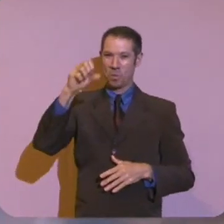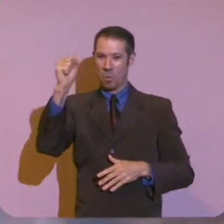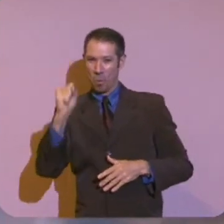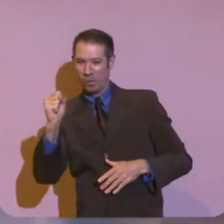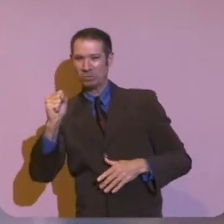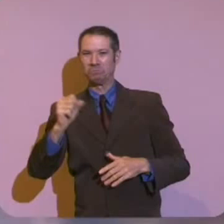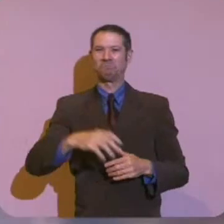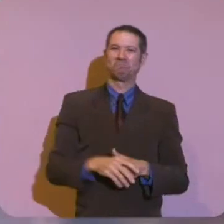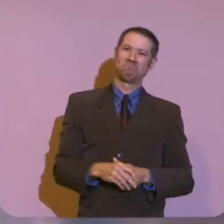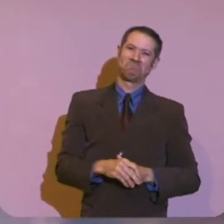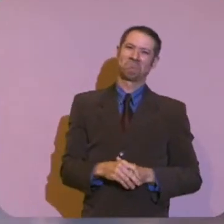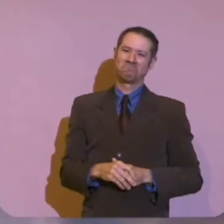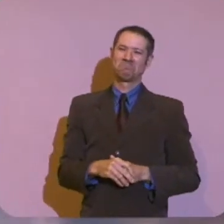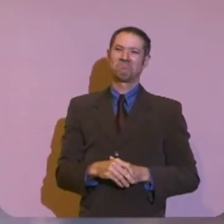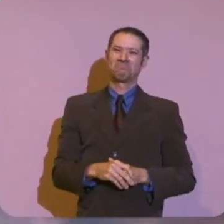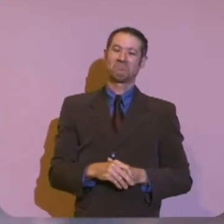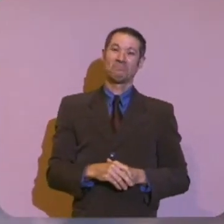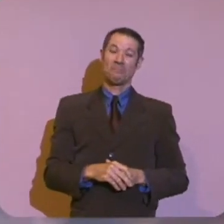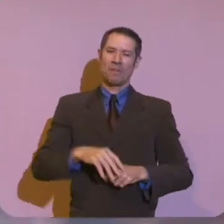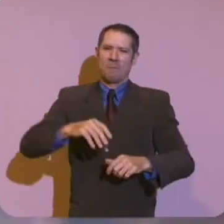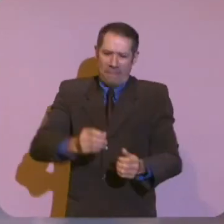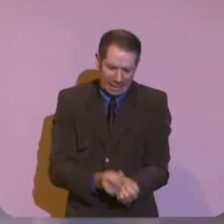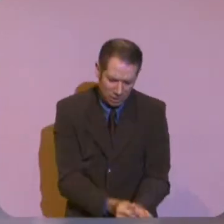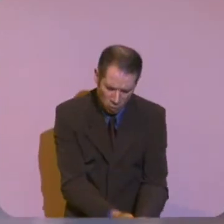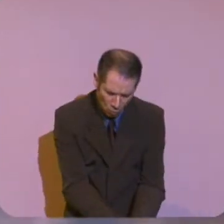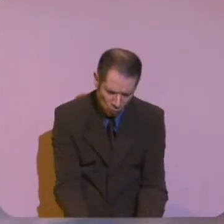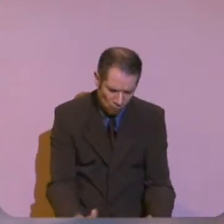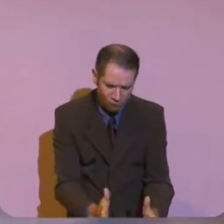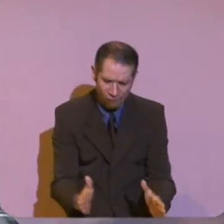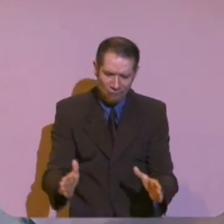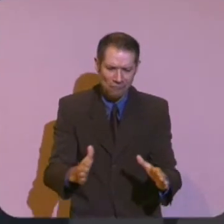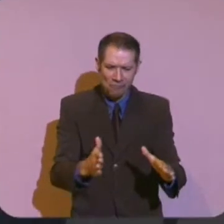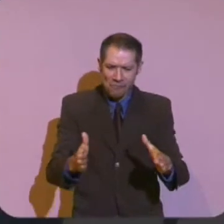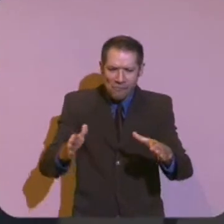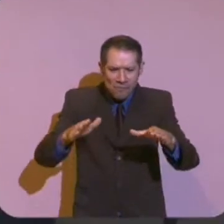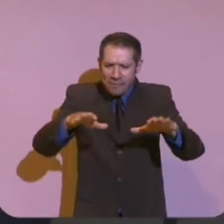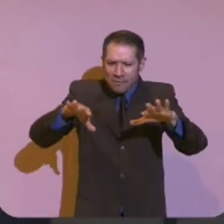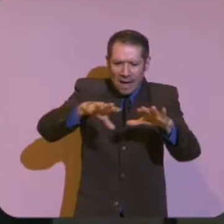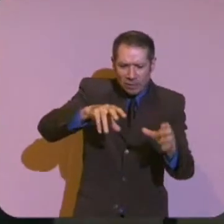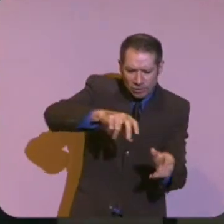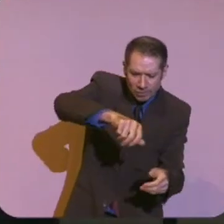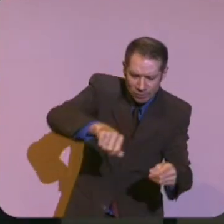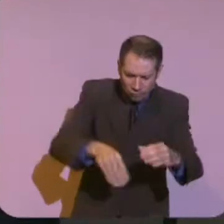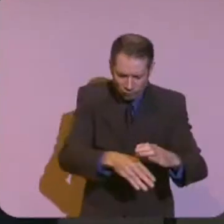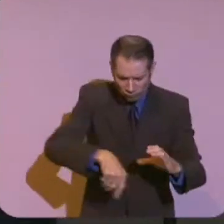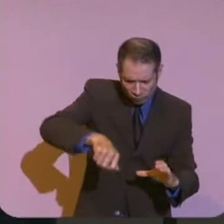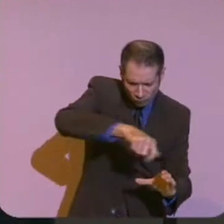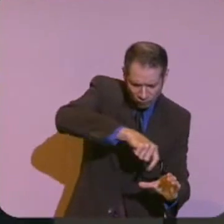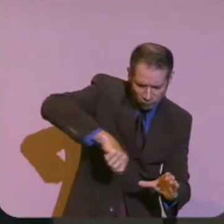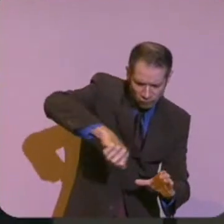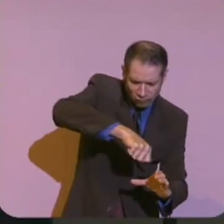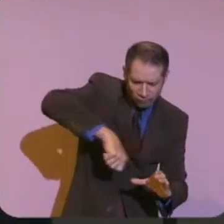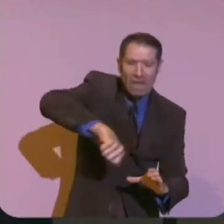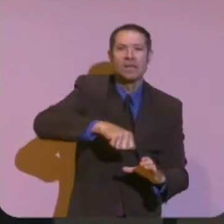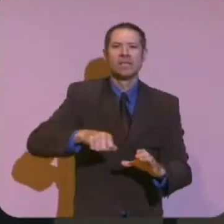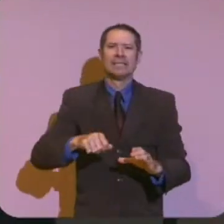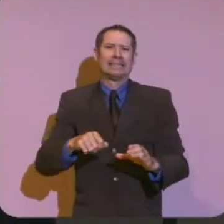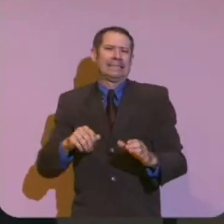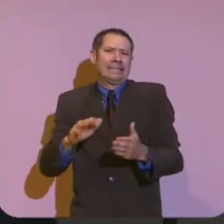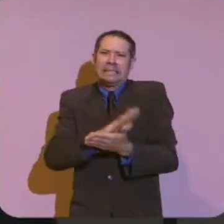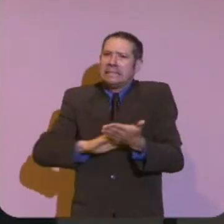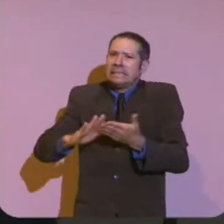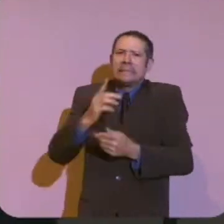diz assim: mas o vaso de barro que ele estava fazendo não saiu